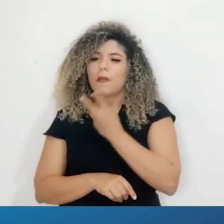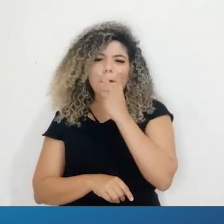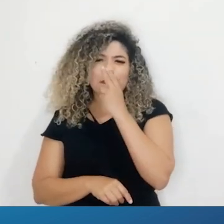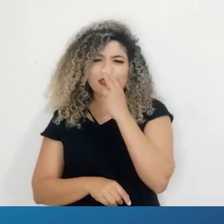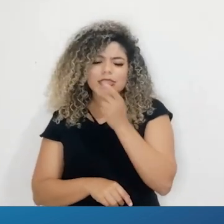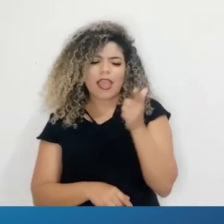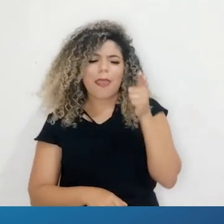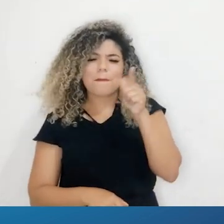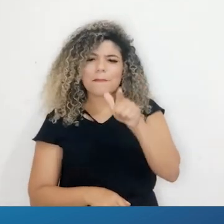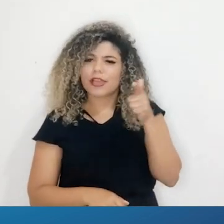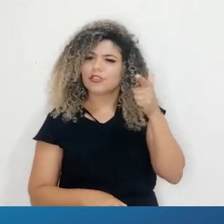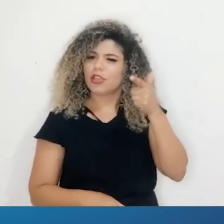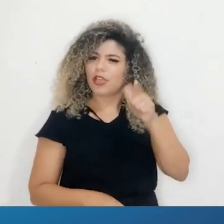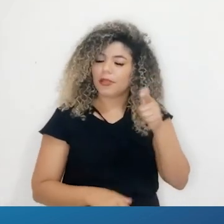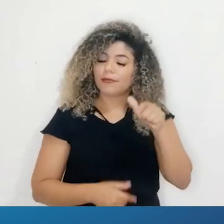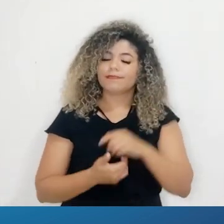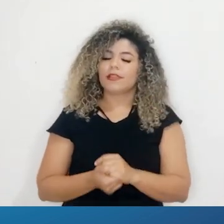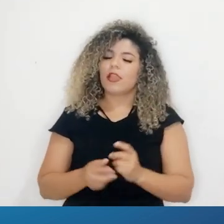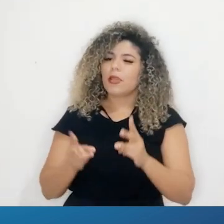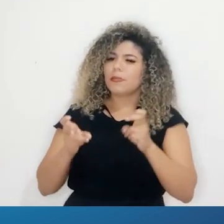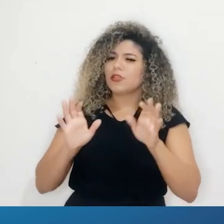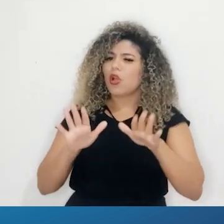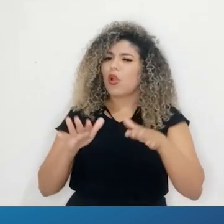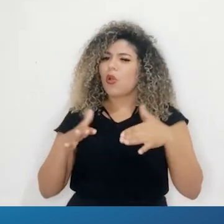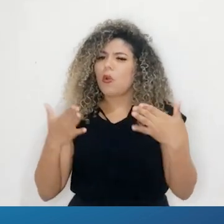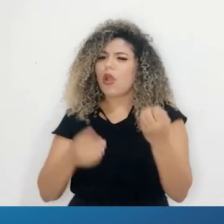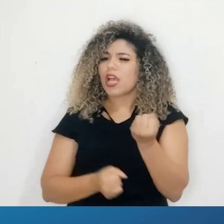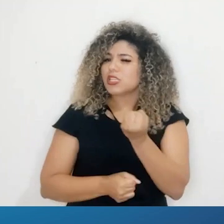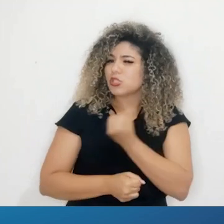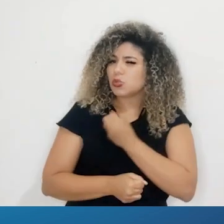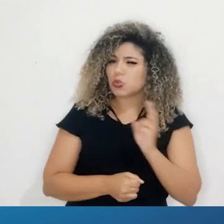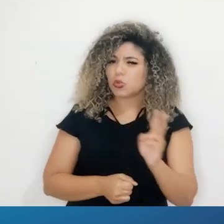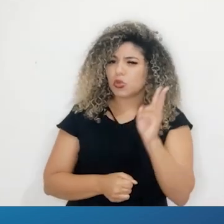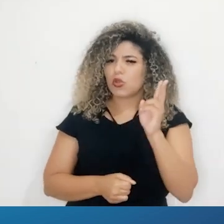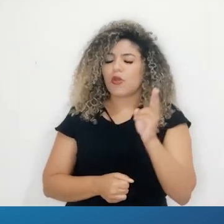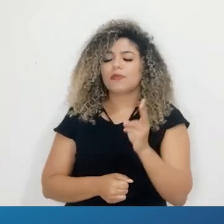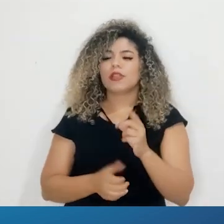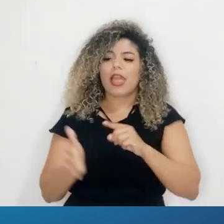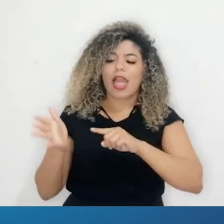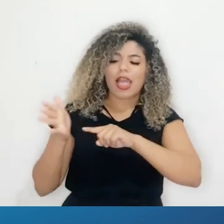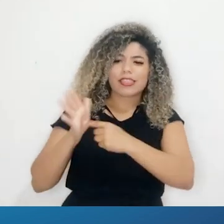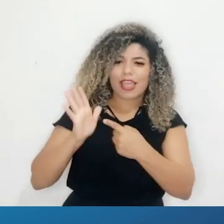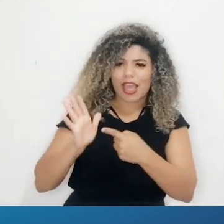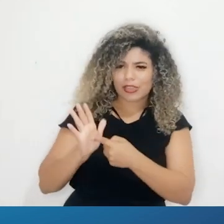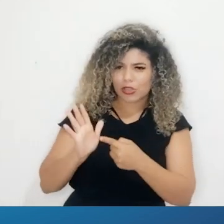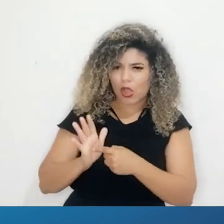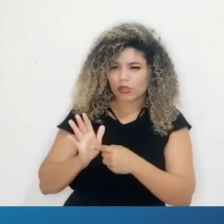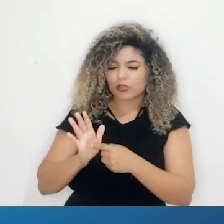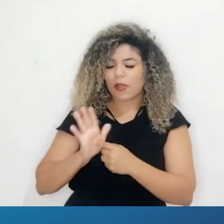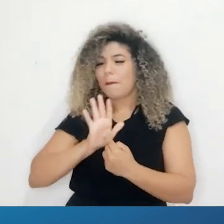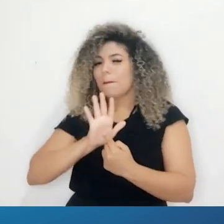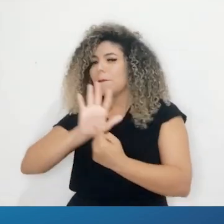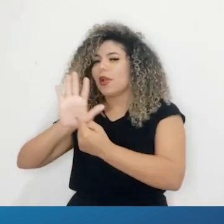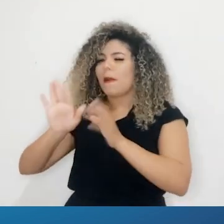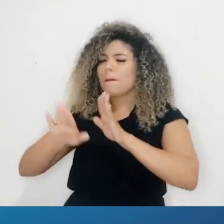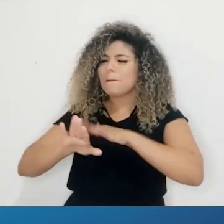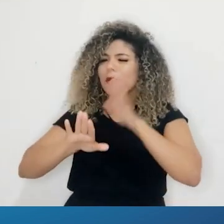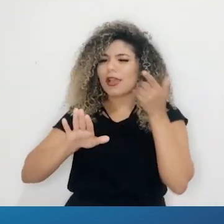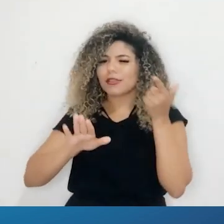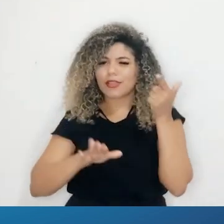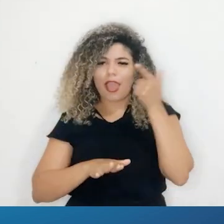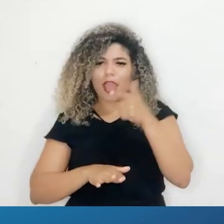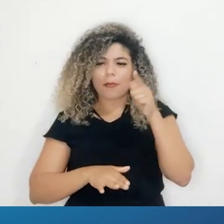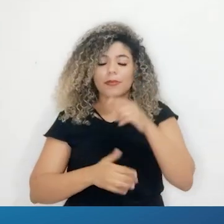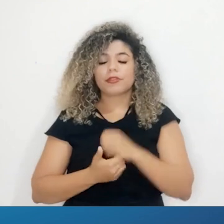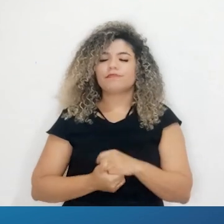mais se repete temos que conferir quais dos valores dentre as notas que eles apresentaram aquele que mais se repete